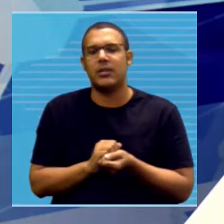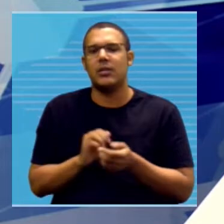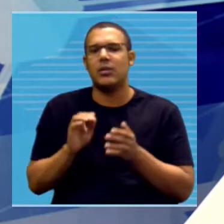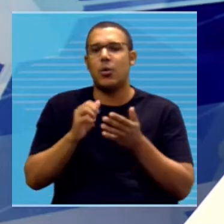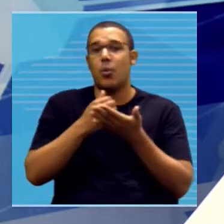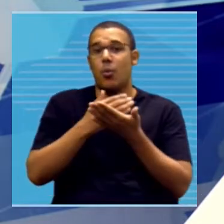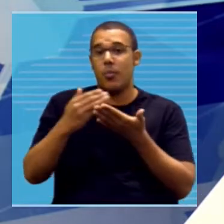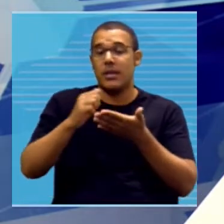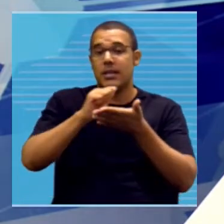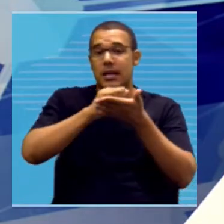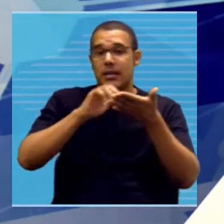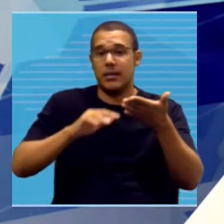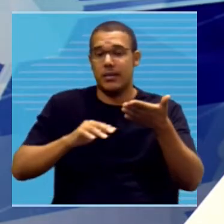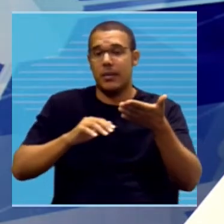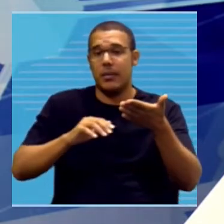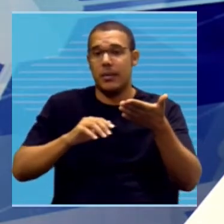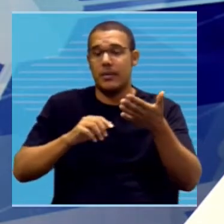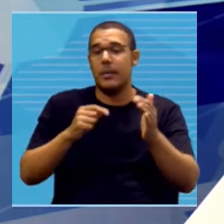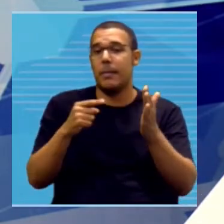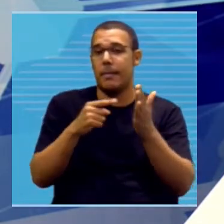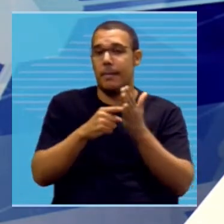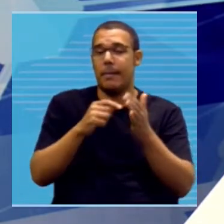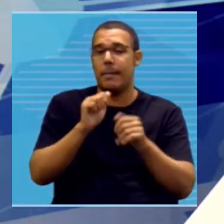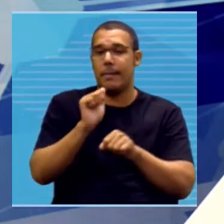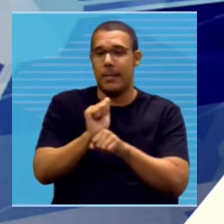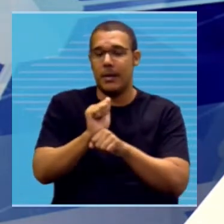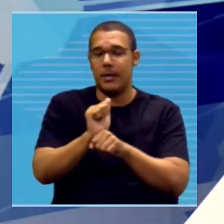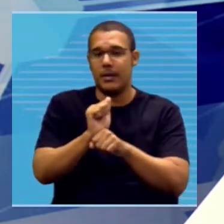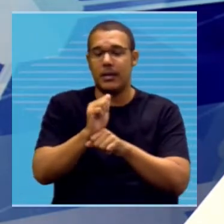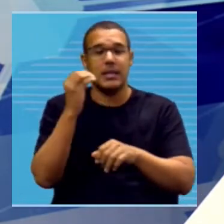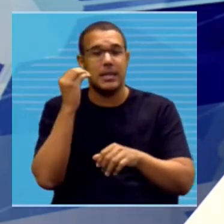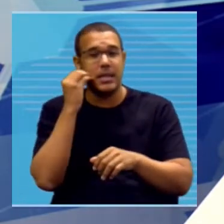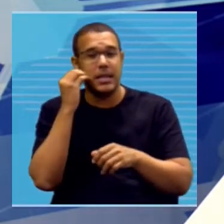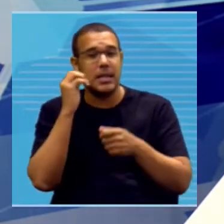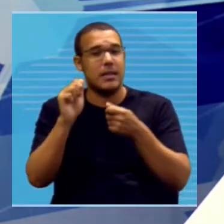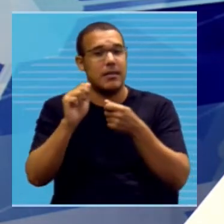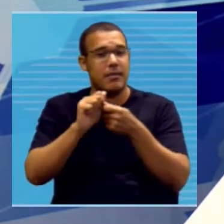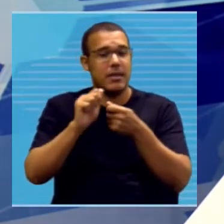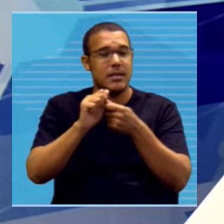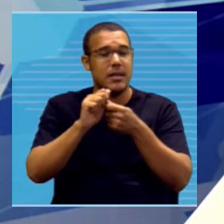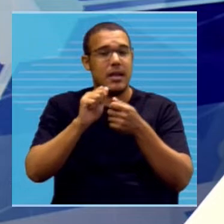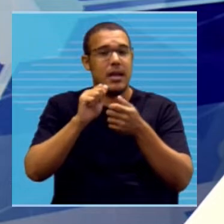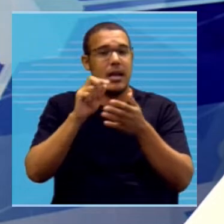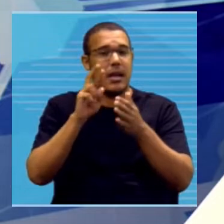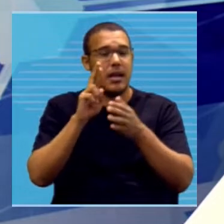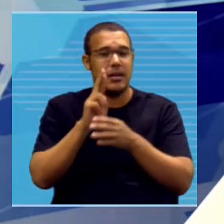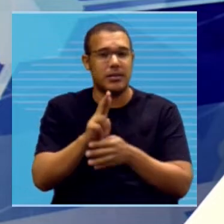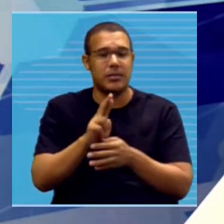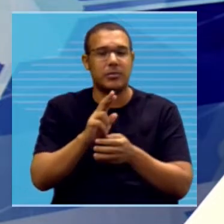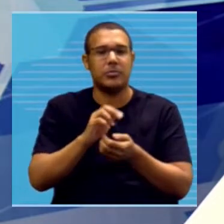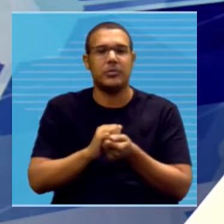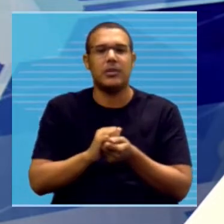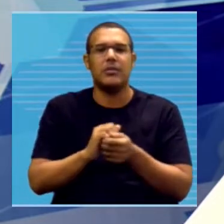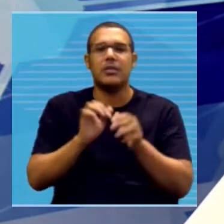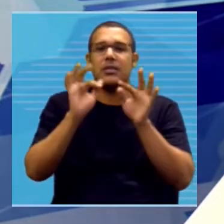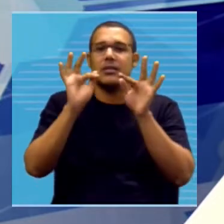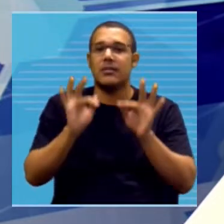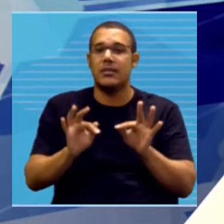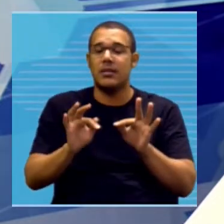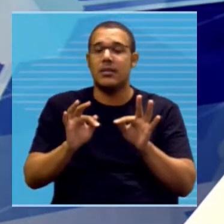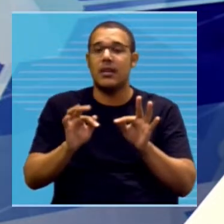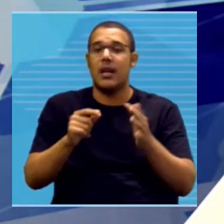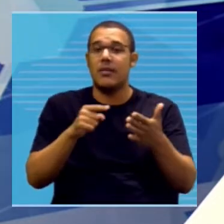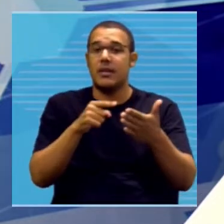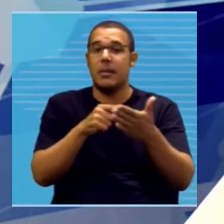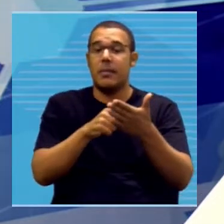nas atividades sabe o que que você faz você aperta o pause tenta fazer sozinho a questão na hora que você finalizar você